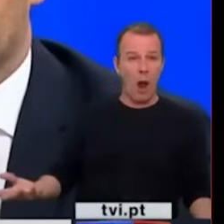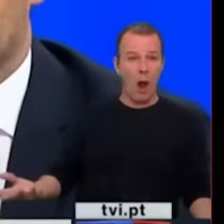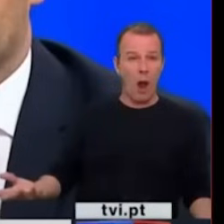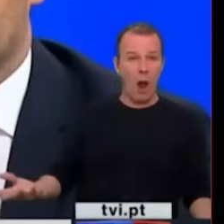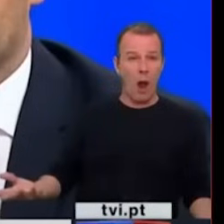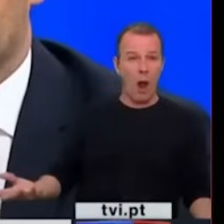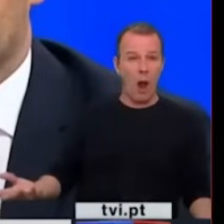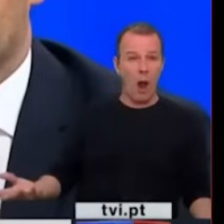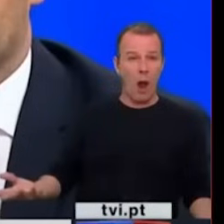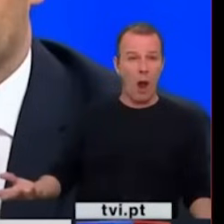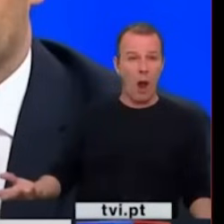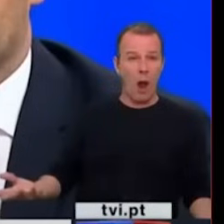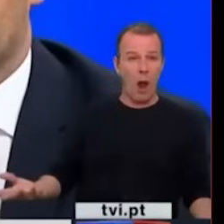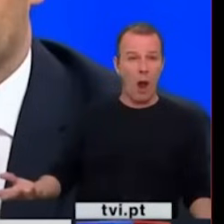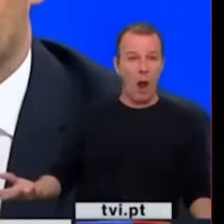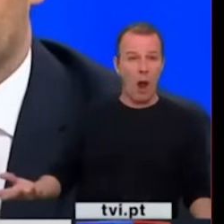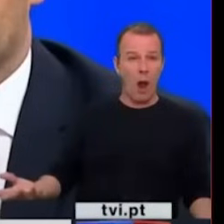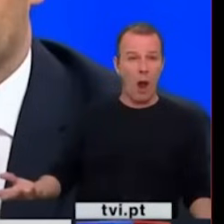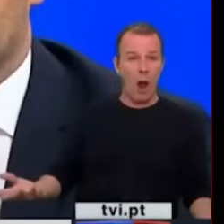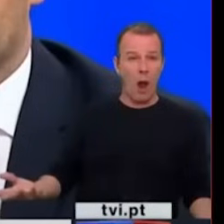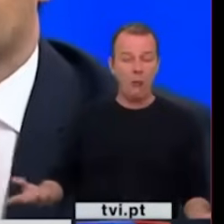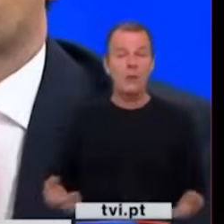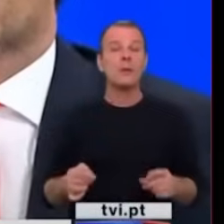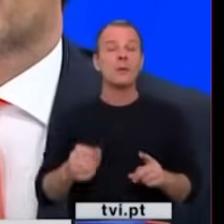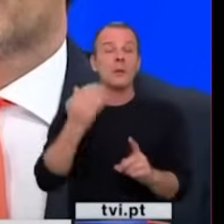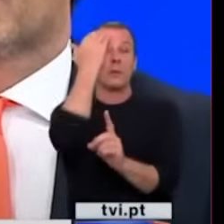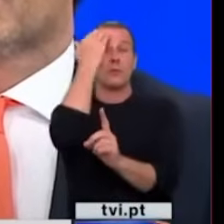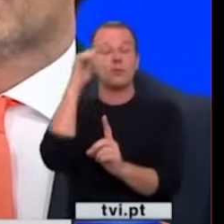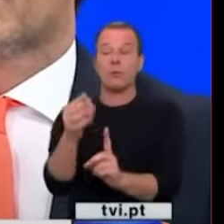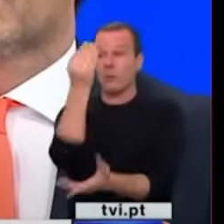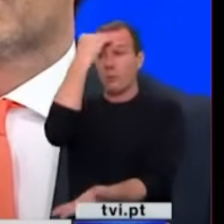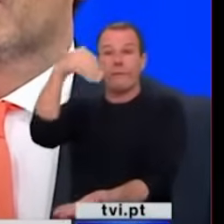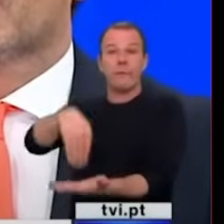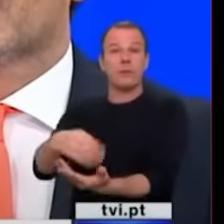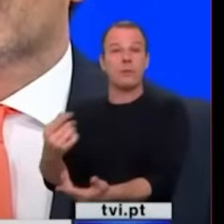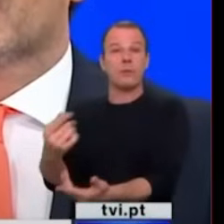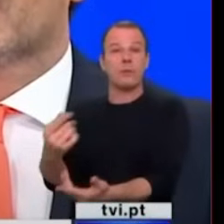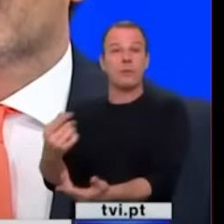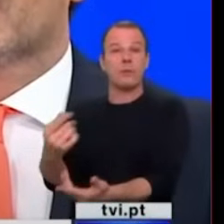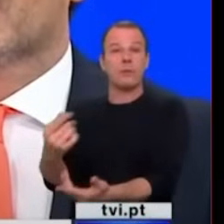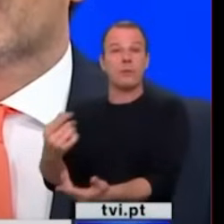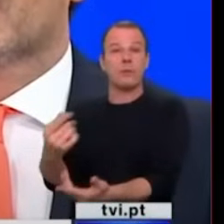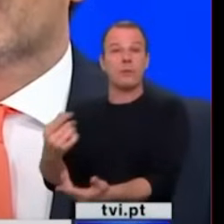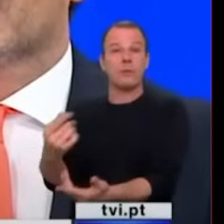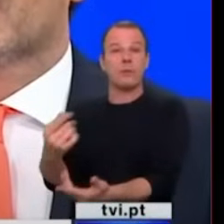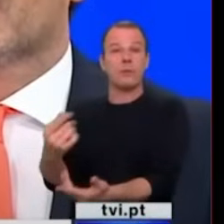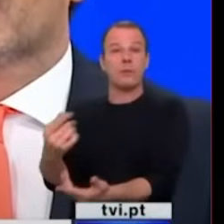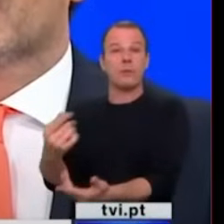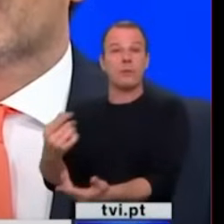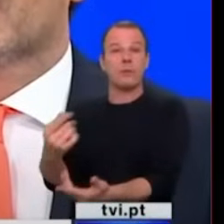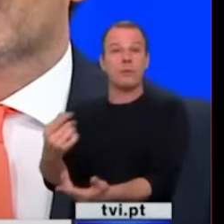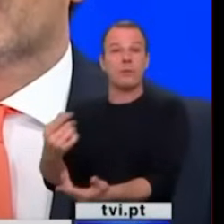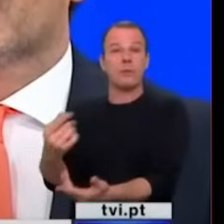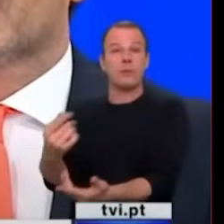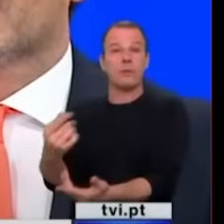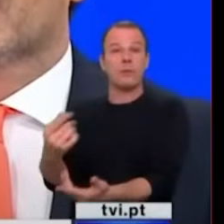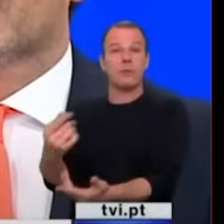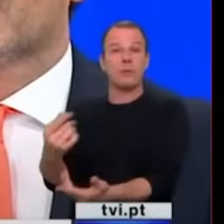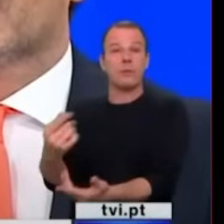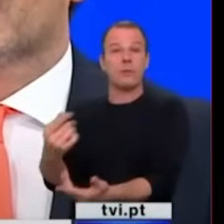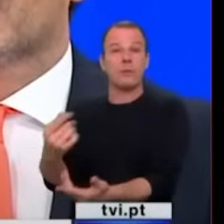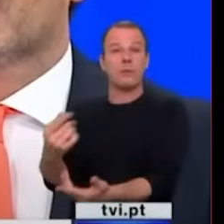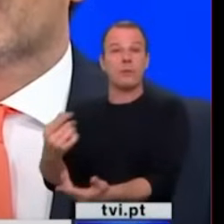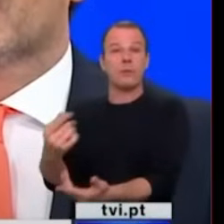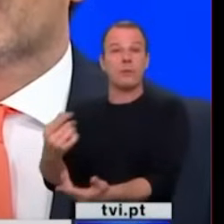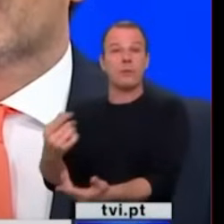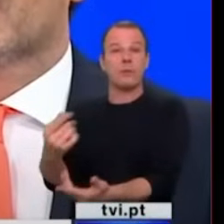responde e este este este gajo também não diz nada inventado aqui uma uma grande um a única que kete do Pedro Nuno Santos é sempre dizer Eles não têm